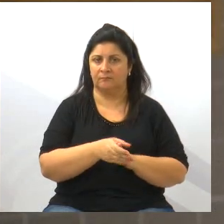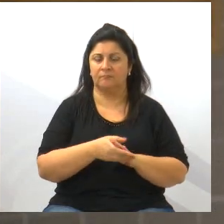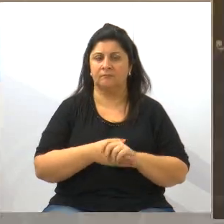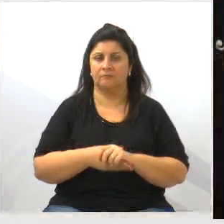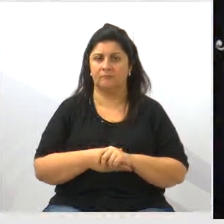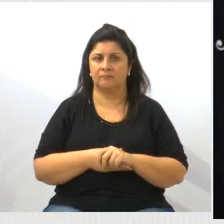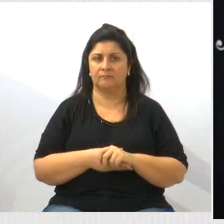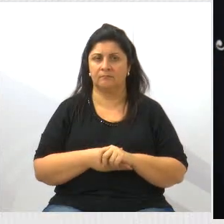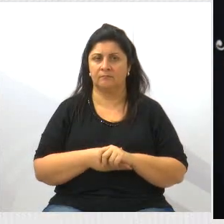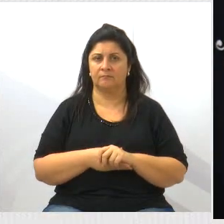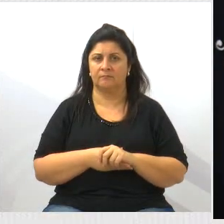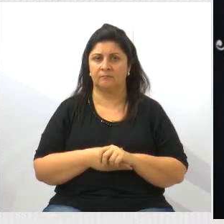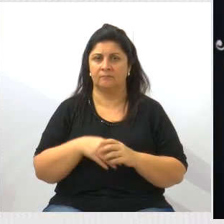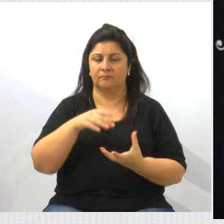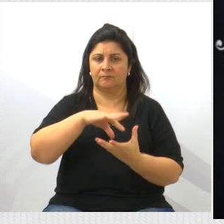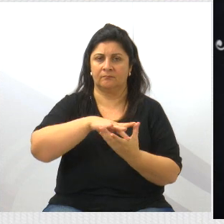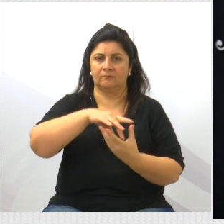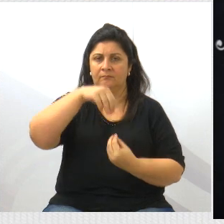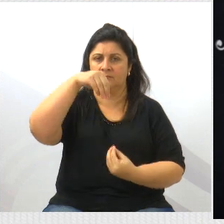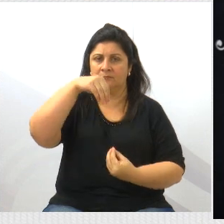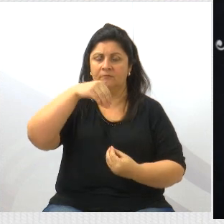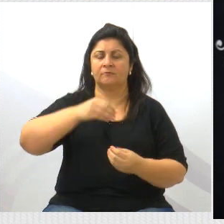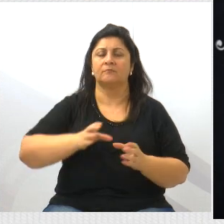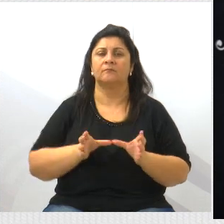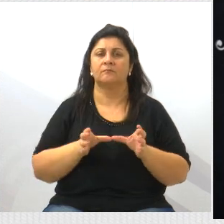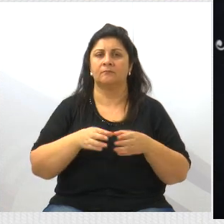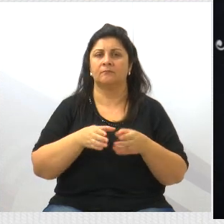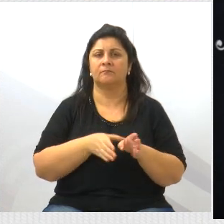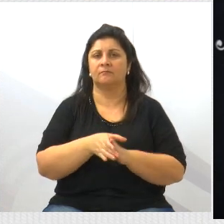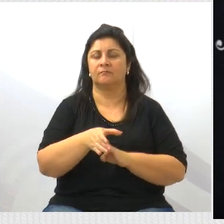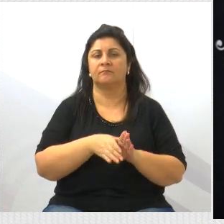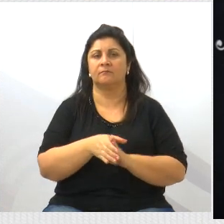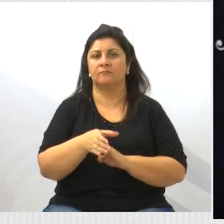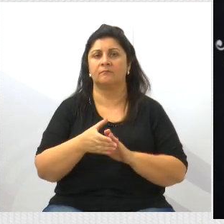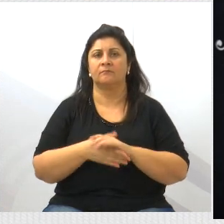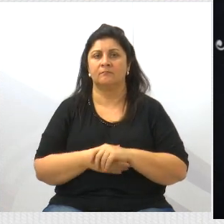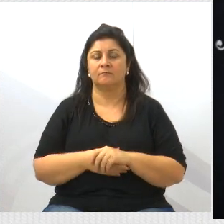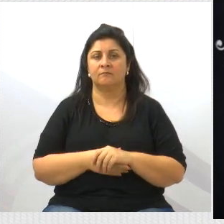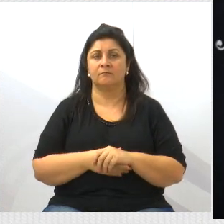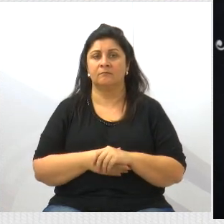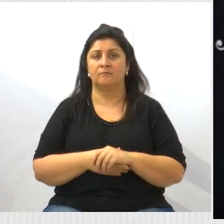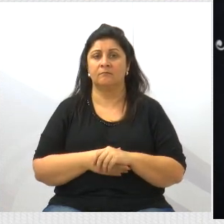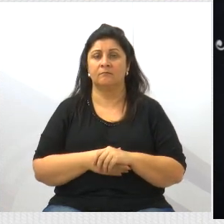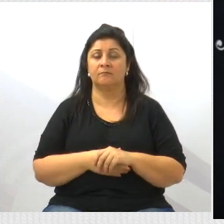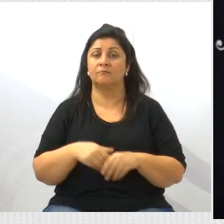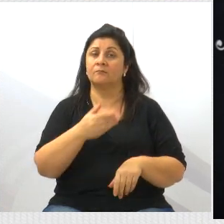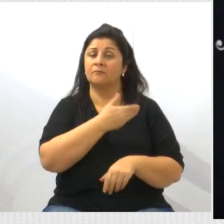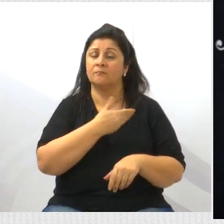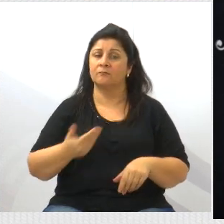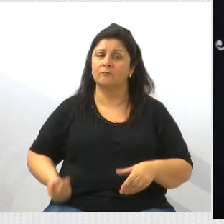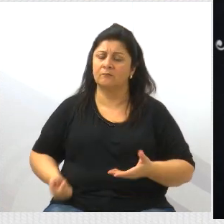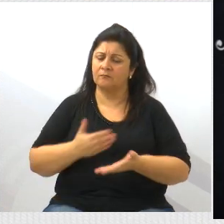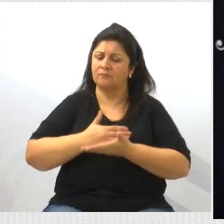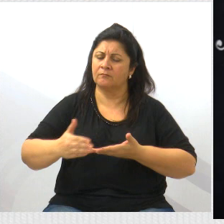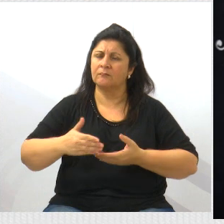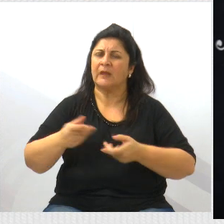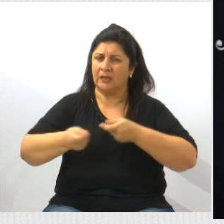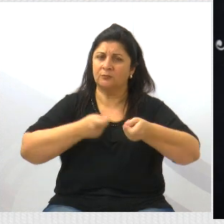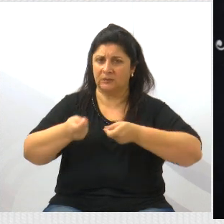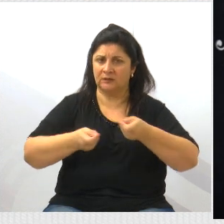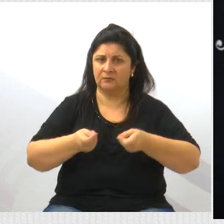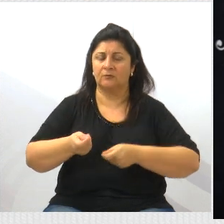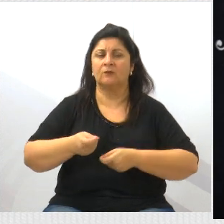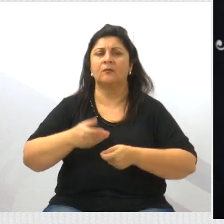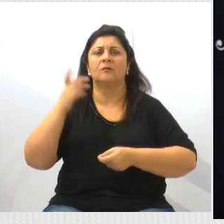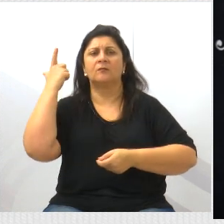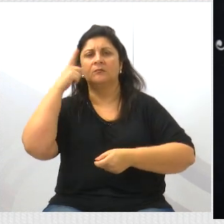dessa democratização mesmo dos conselhos, os gestores eles conseguiram ficar mais fortes, né? Porque é como se